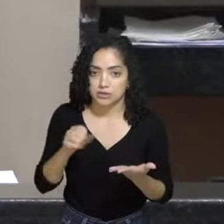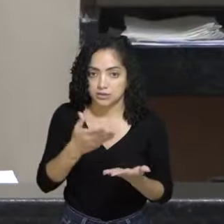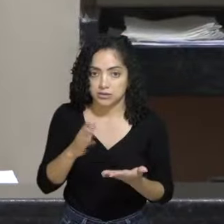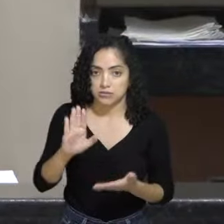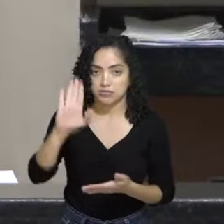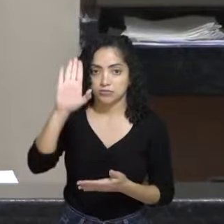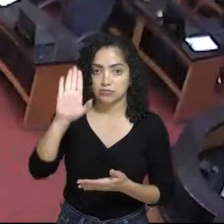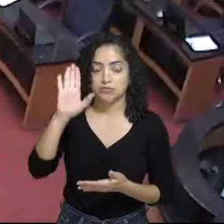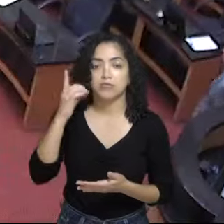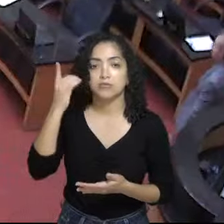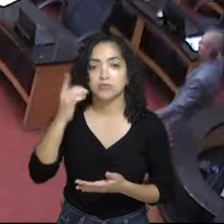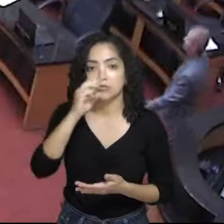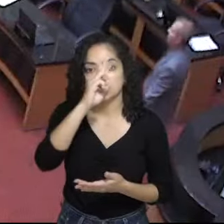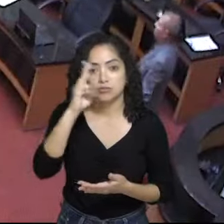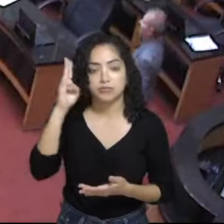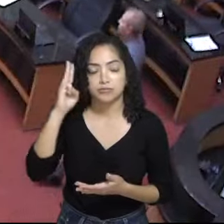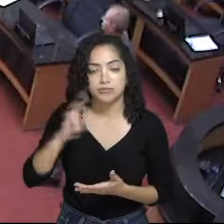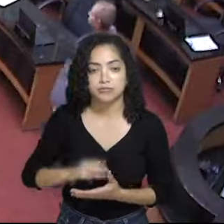deputado Vonney Weber.